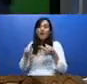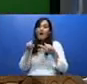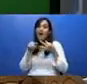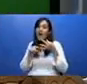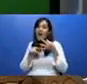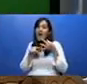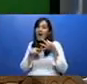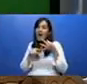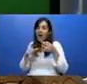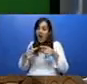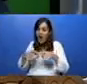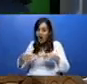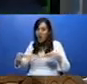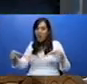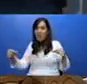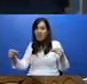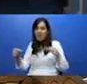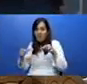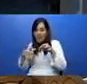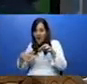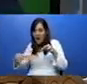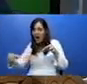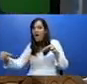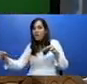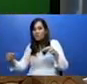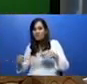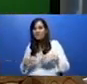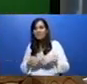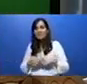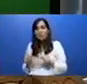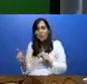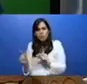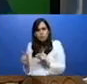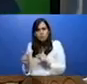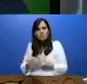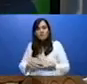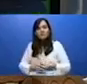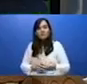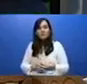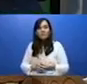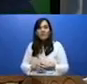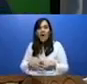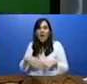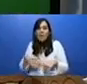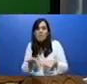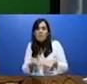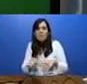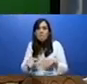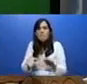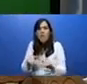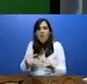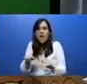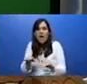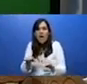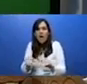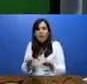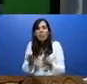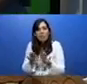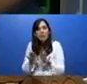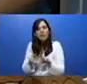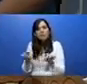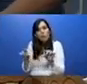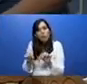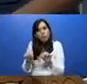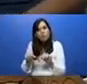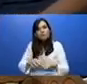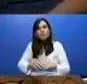são parecidas a cauda deles. Os dois têm uma cauda que é curta, né? As perninhas também são curtas, as perninhas dos